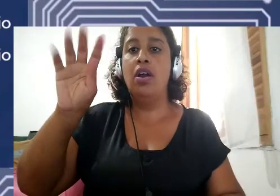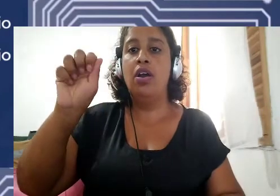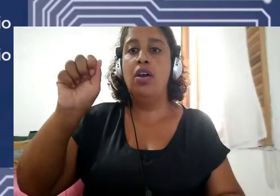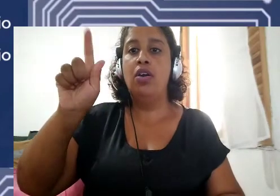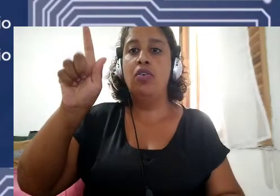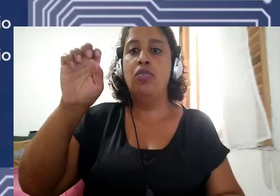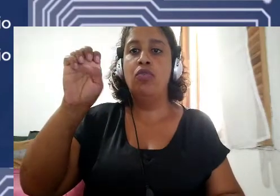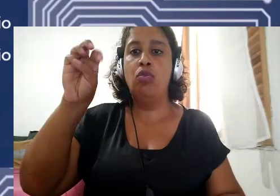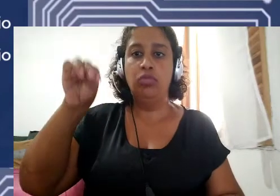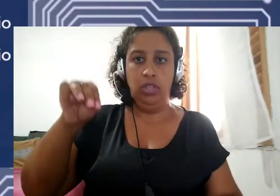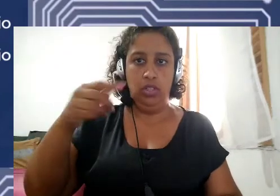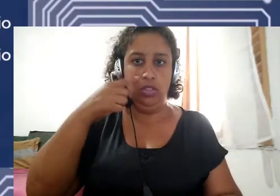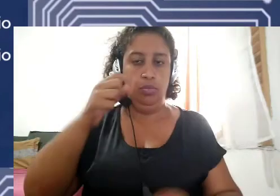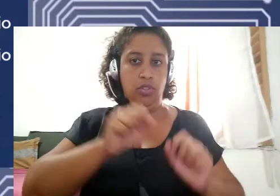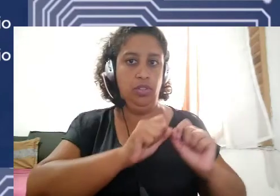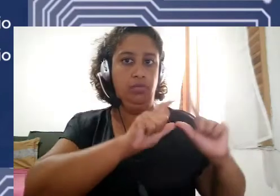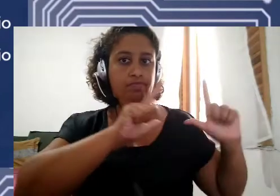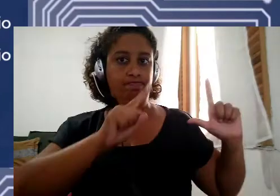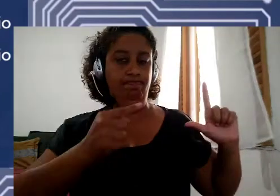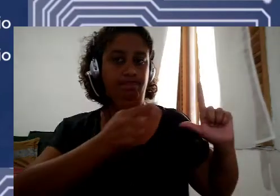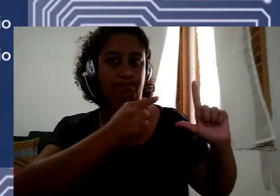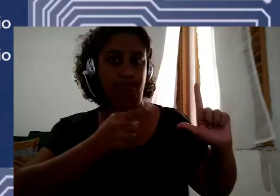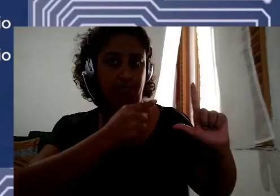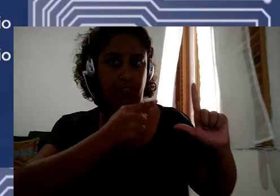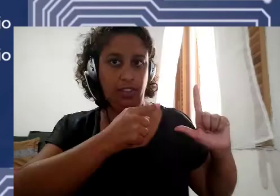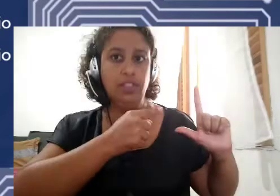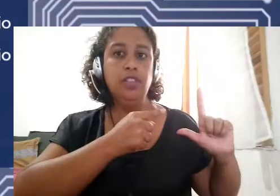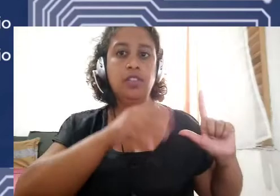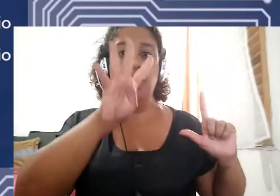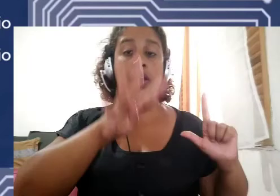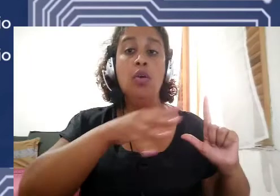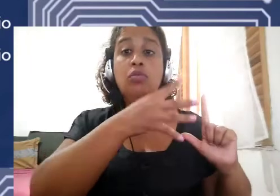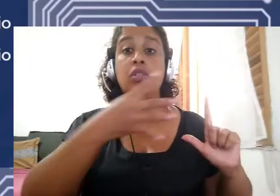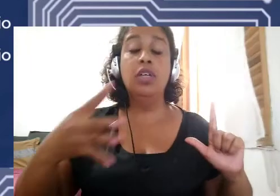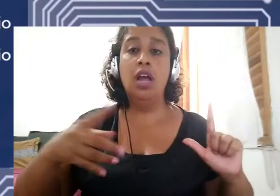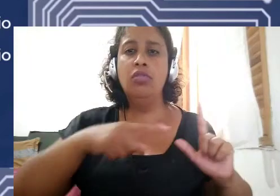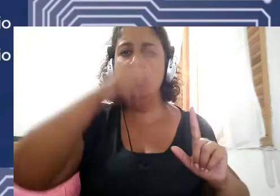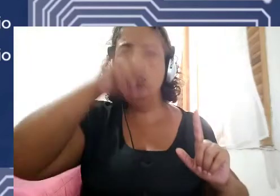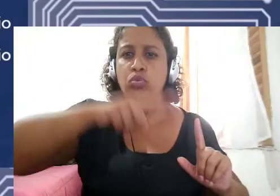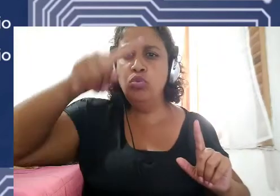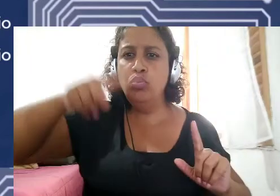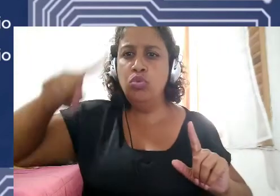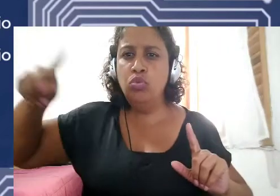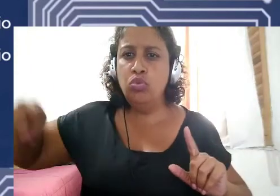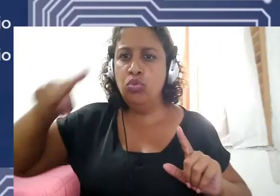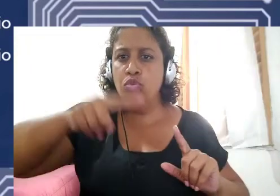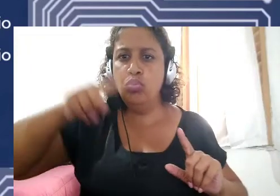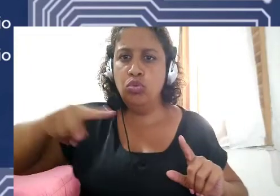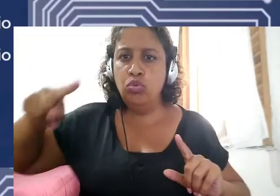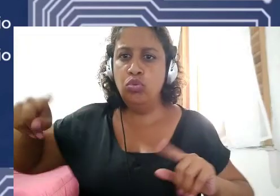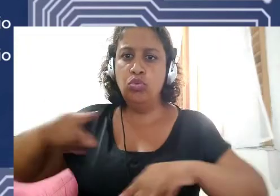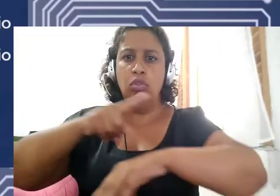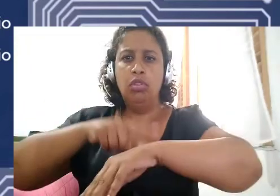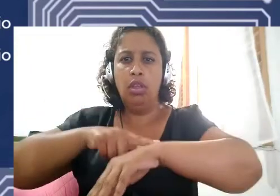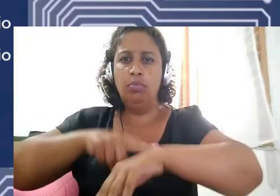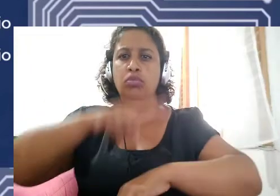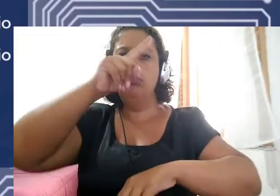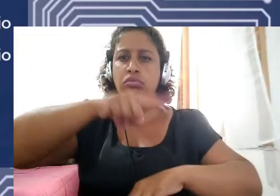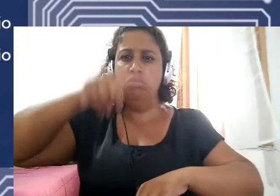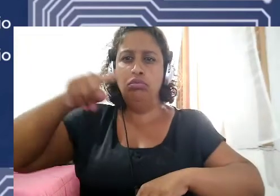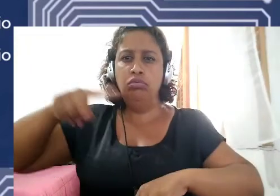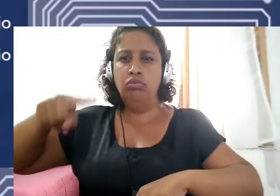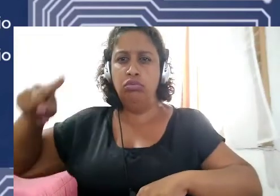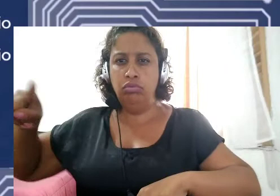de membrana devido à ativação sináptica. Eles são excitatórios ou inibitórios. O eletroencefalograma, ele usa só esses